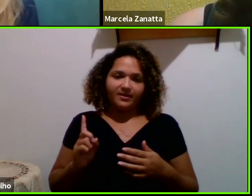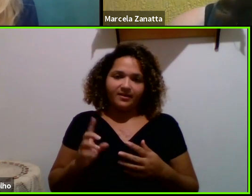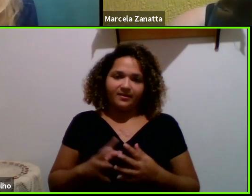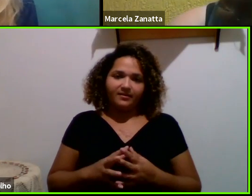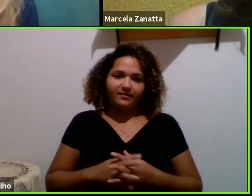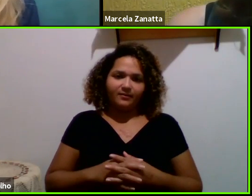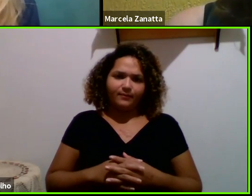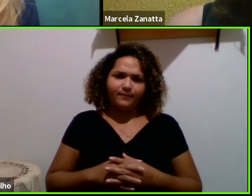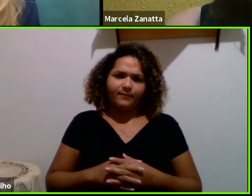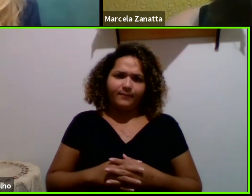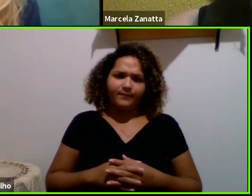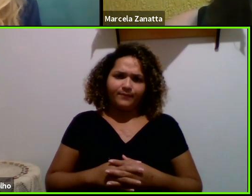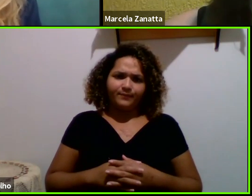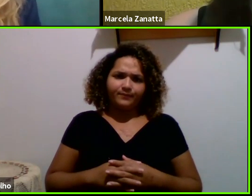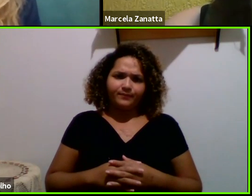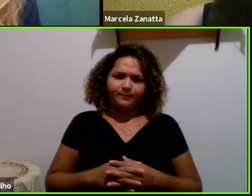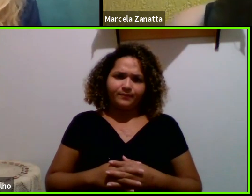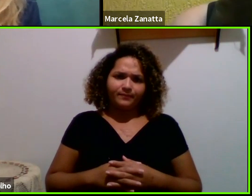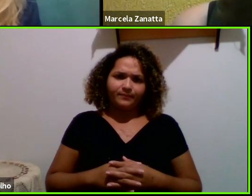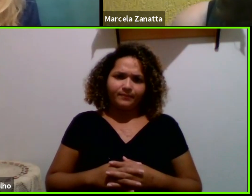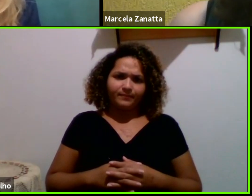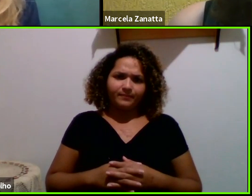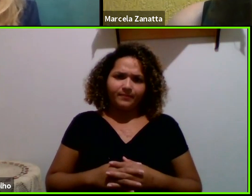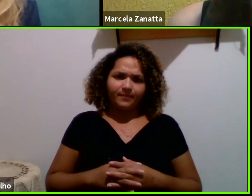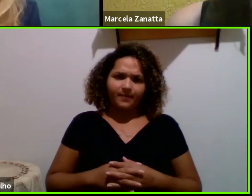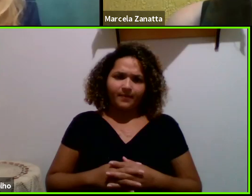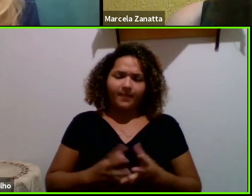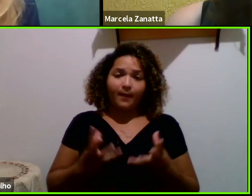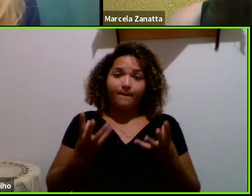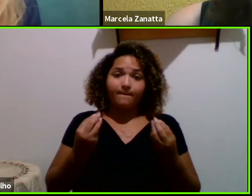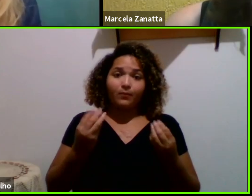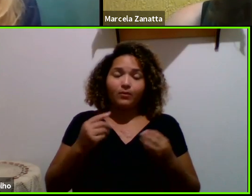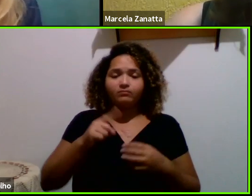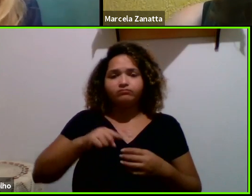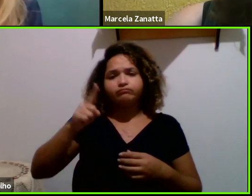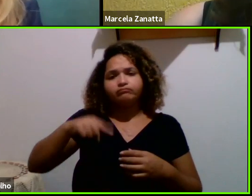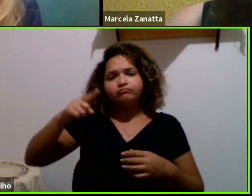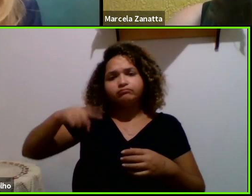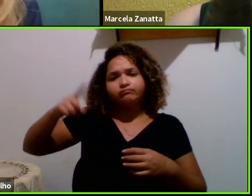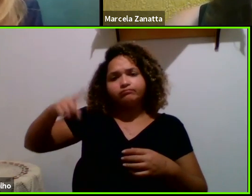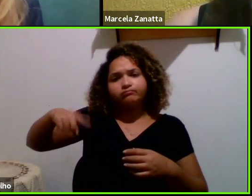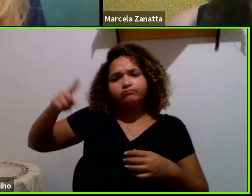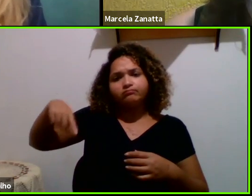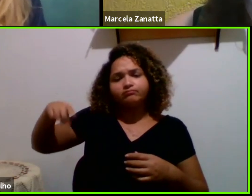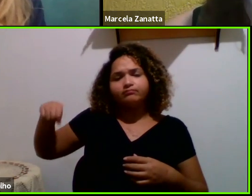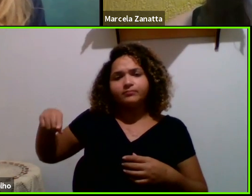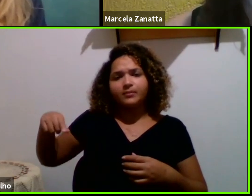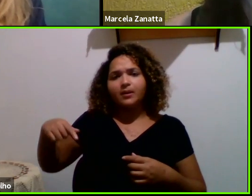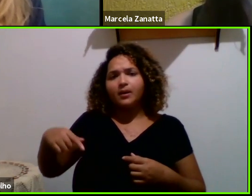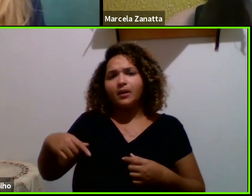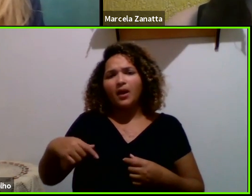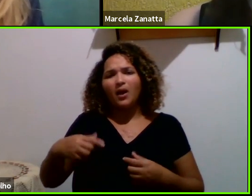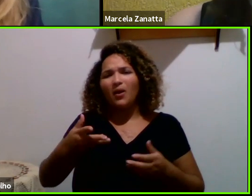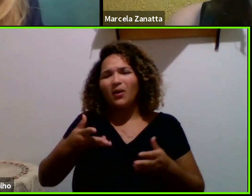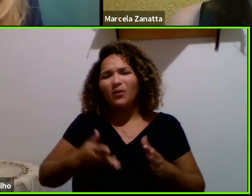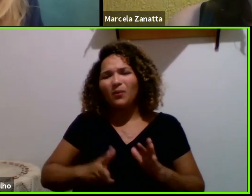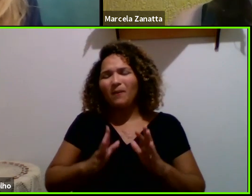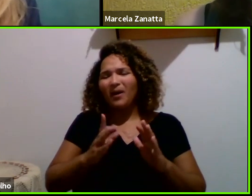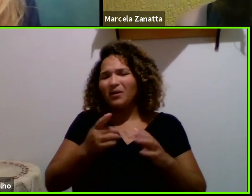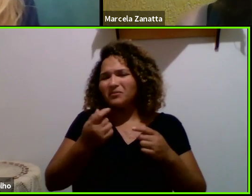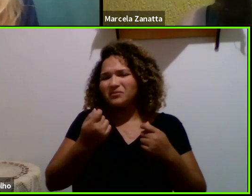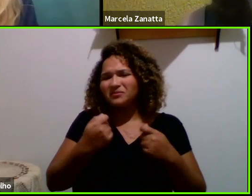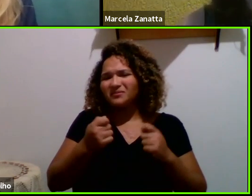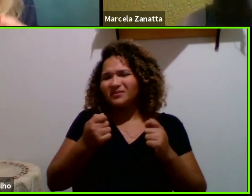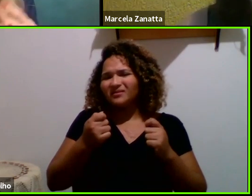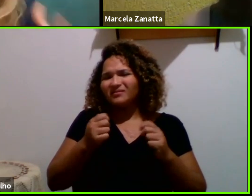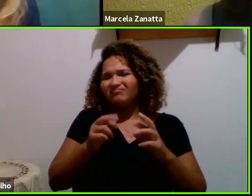aliviado essa atividade uterina. Ela tinha muitas contrações, e o parto não precisa ser experienciado dessa forma.